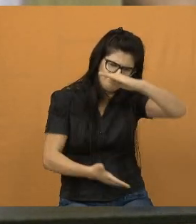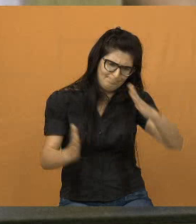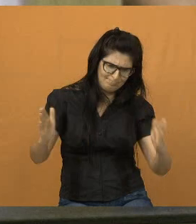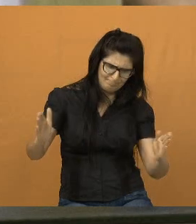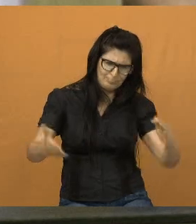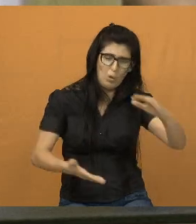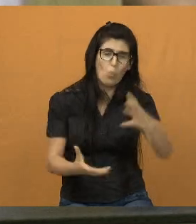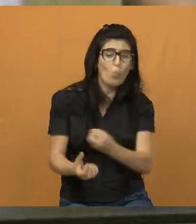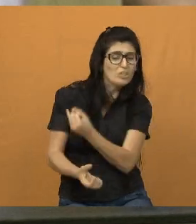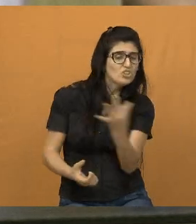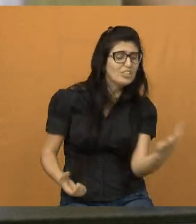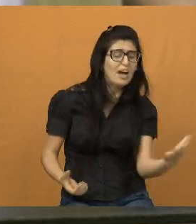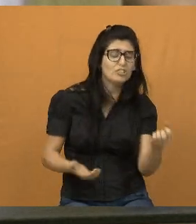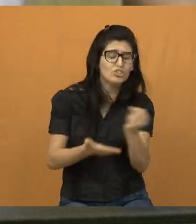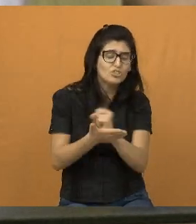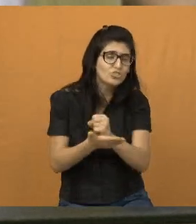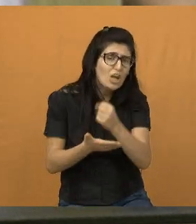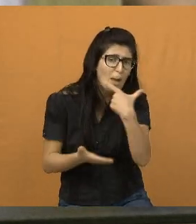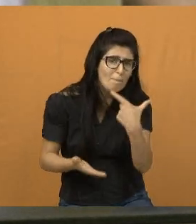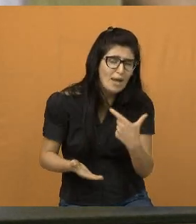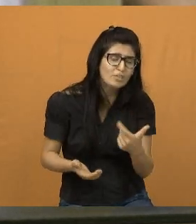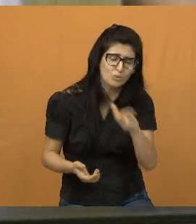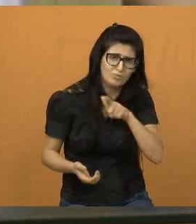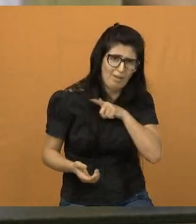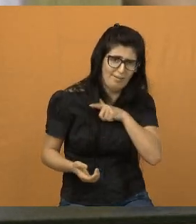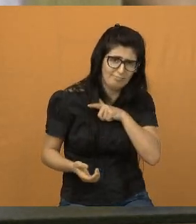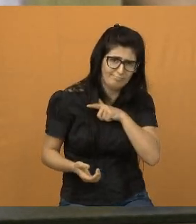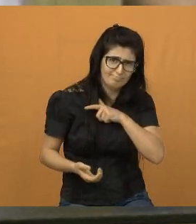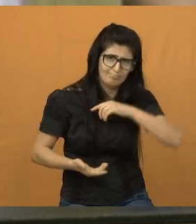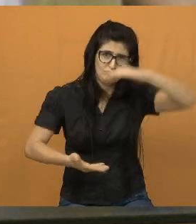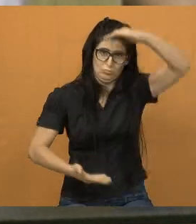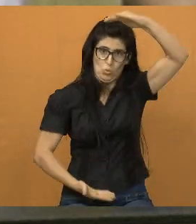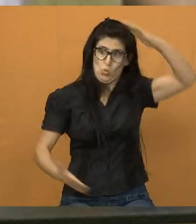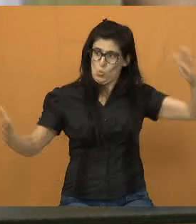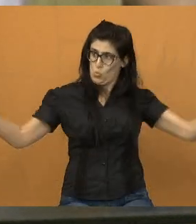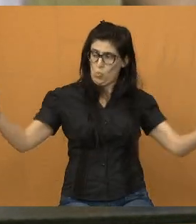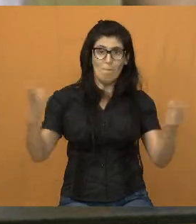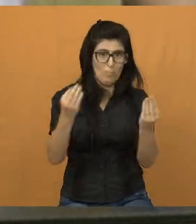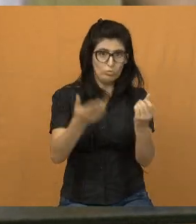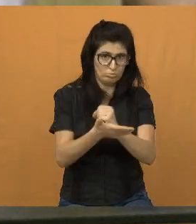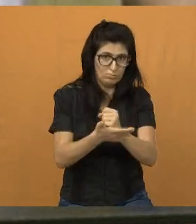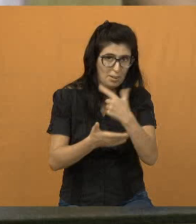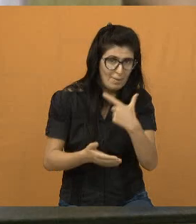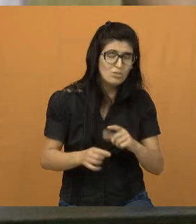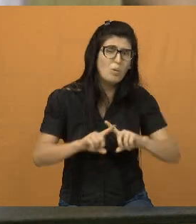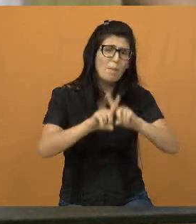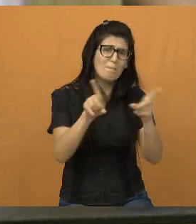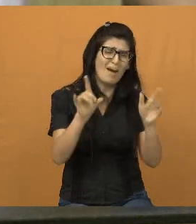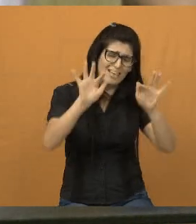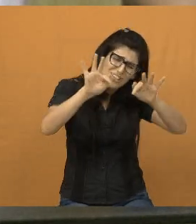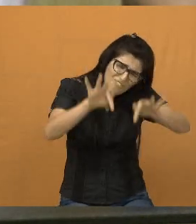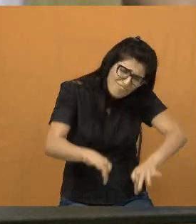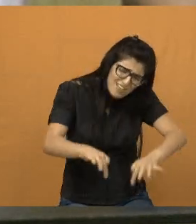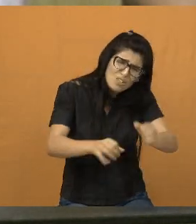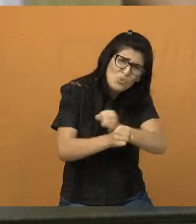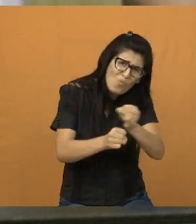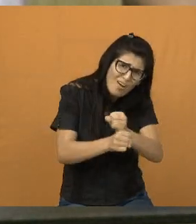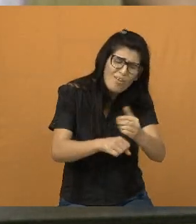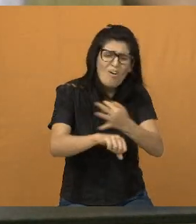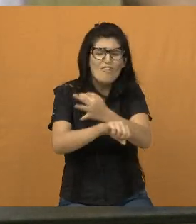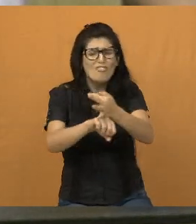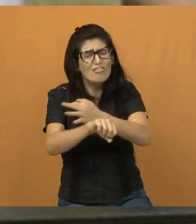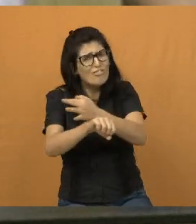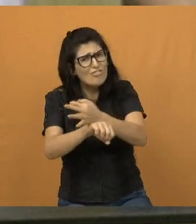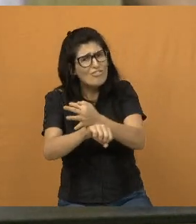que acontece? Chega no final do ano, é o que ela explicou, as fábricas entram em